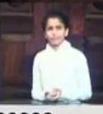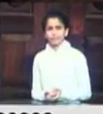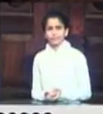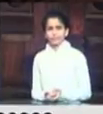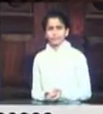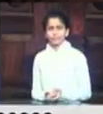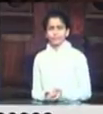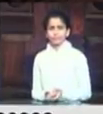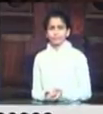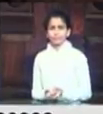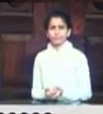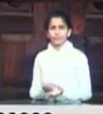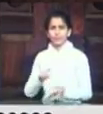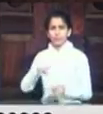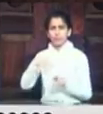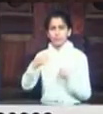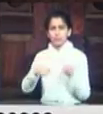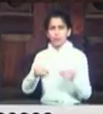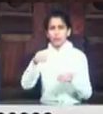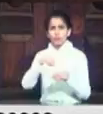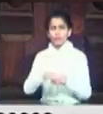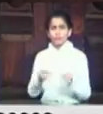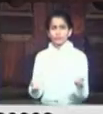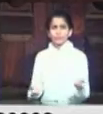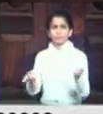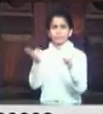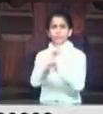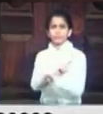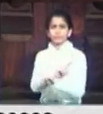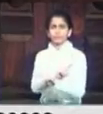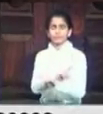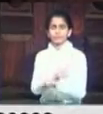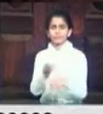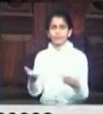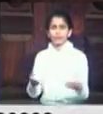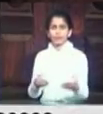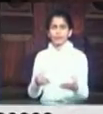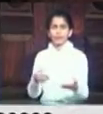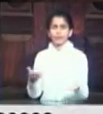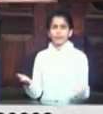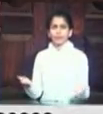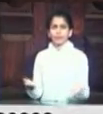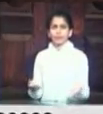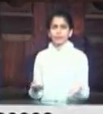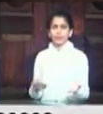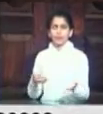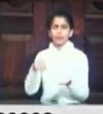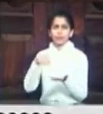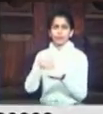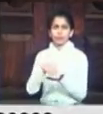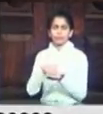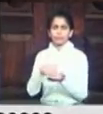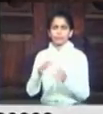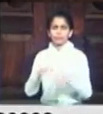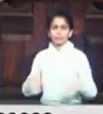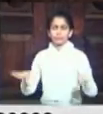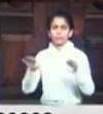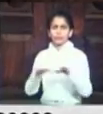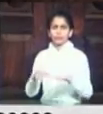que dará o voto contrário quando da votação da matéria por todo o plenário.